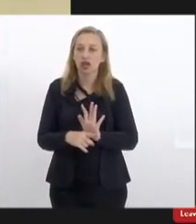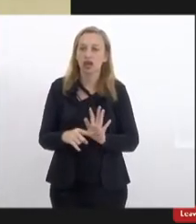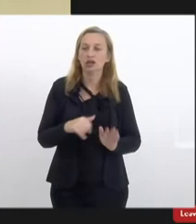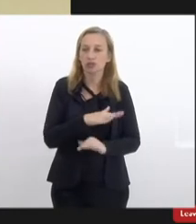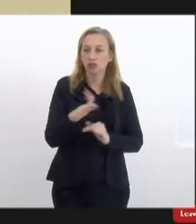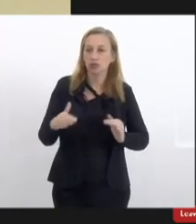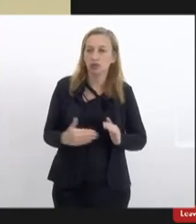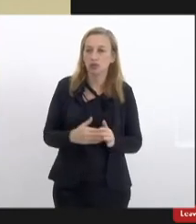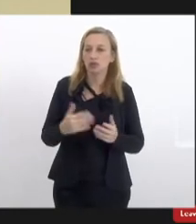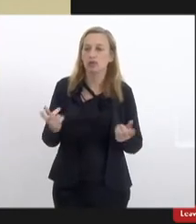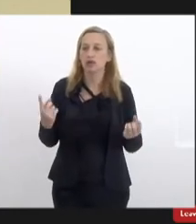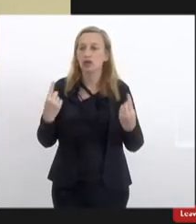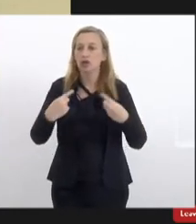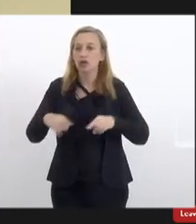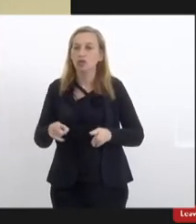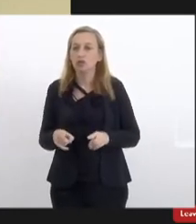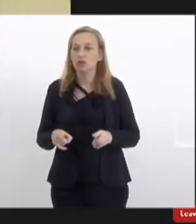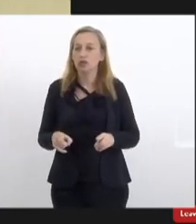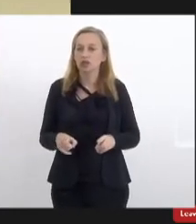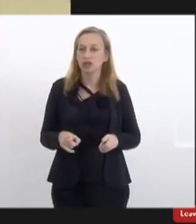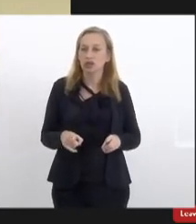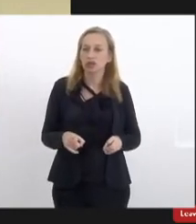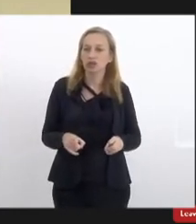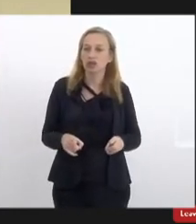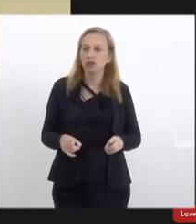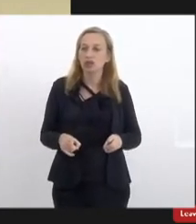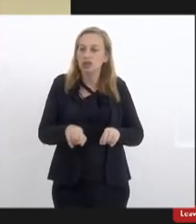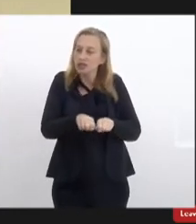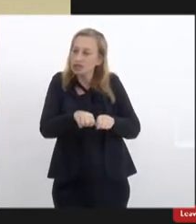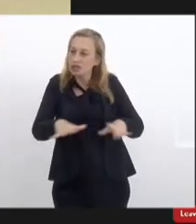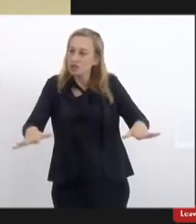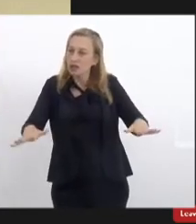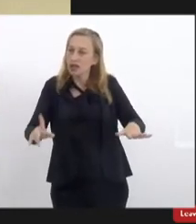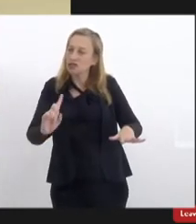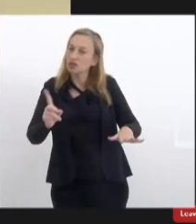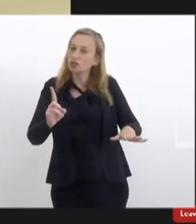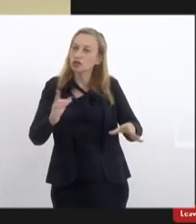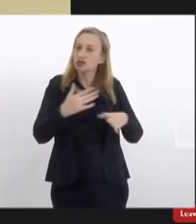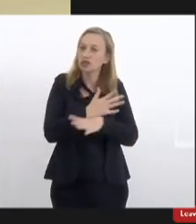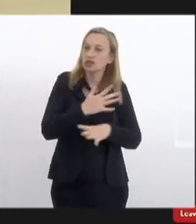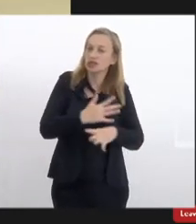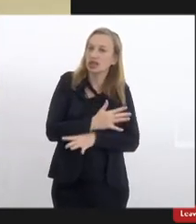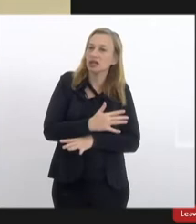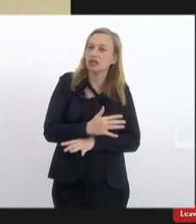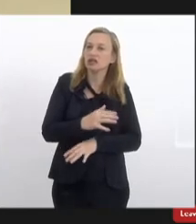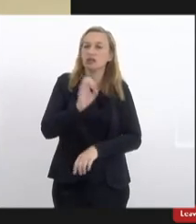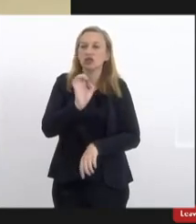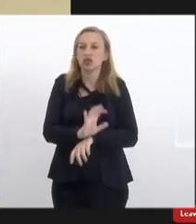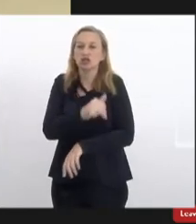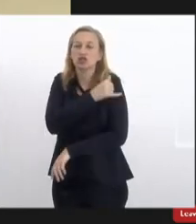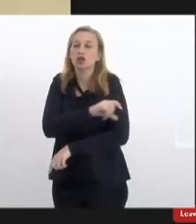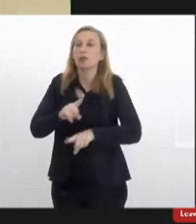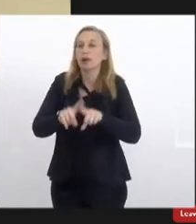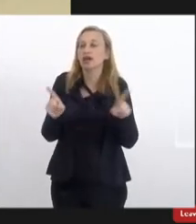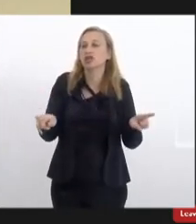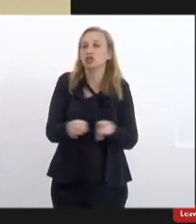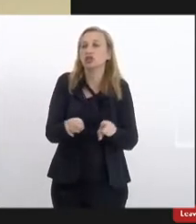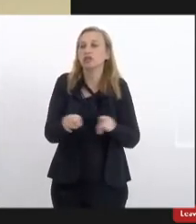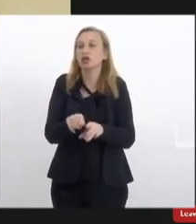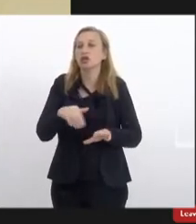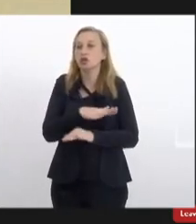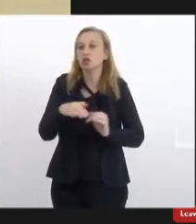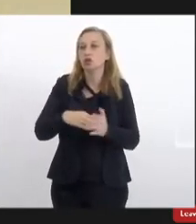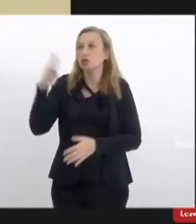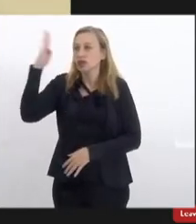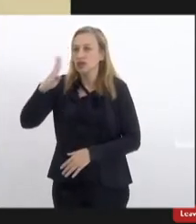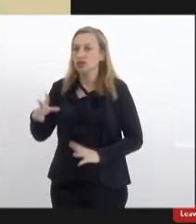combater essa mazela que tem se alastrado, não só na nossa cidade e estado do Rio de Janeiro, como também em todo o Brasil